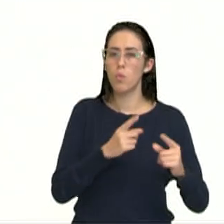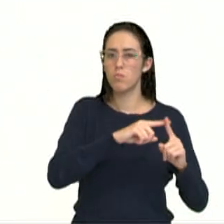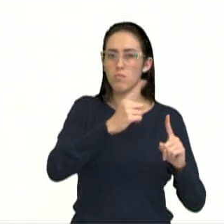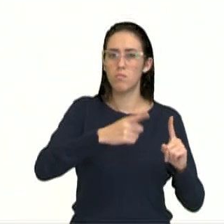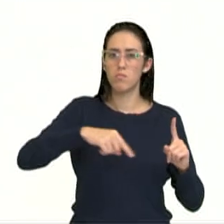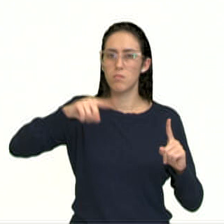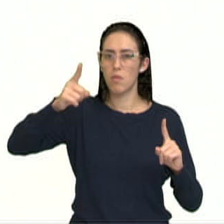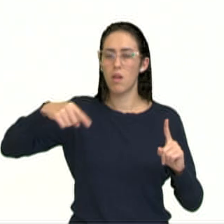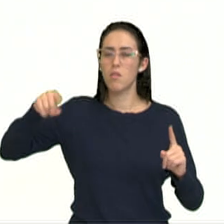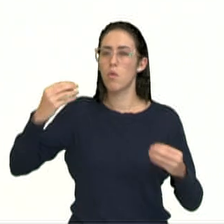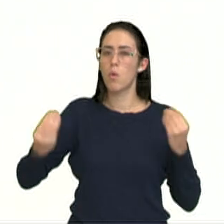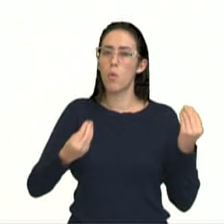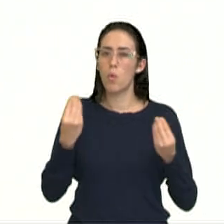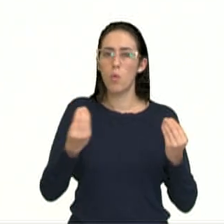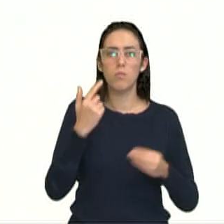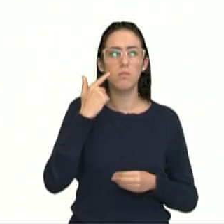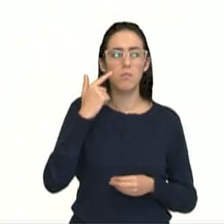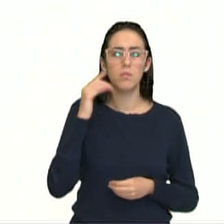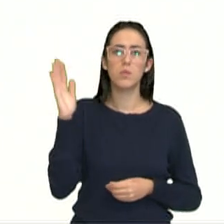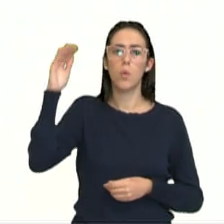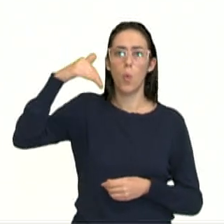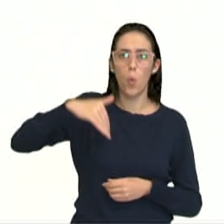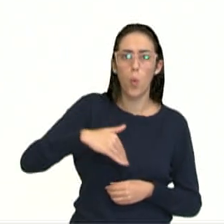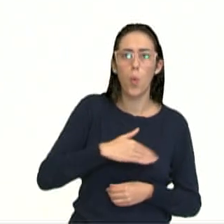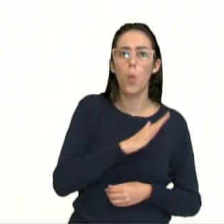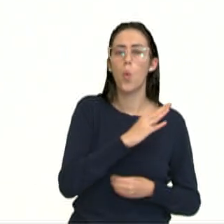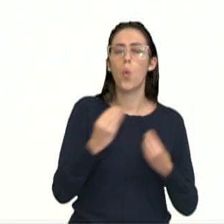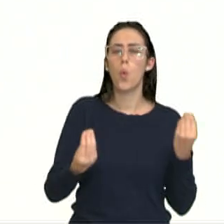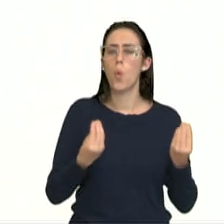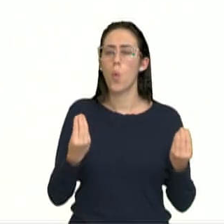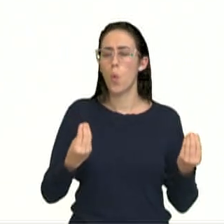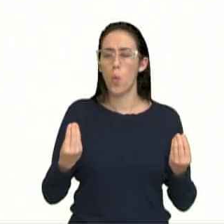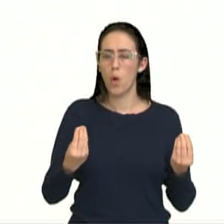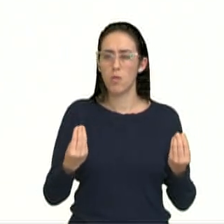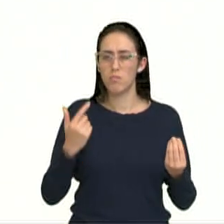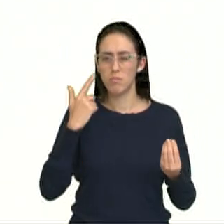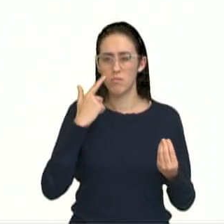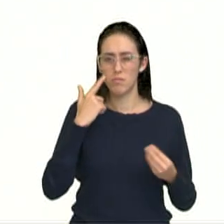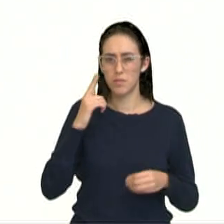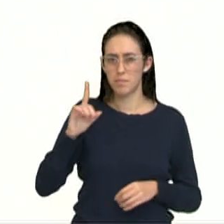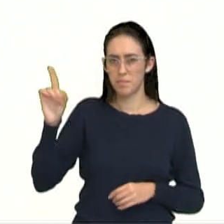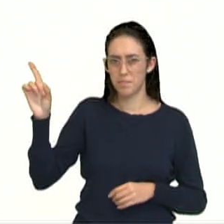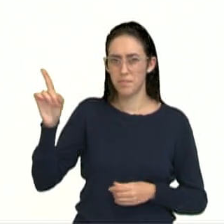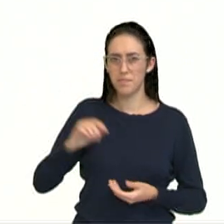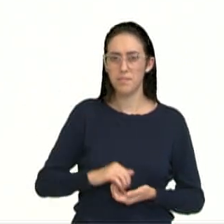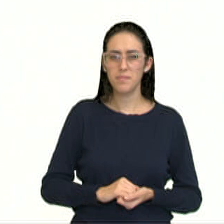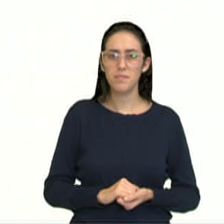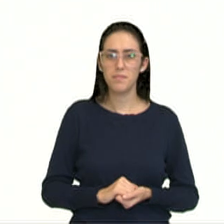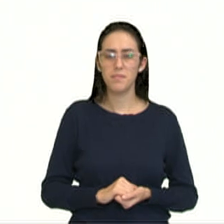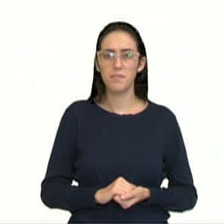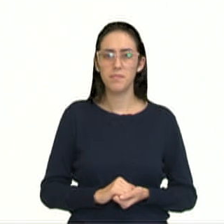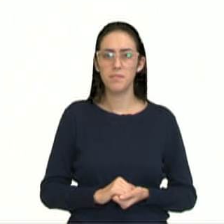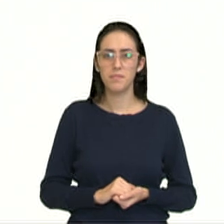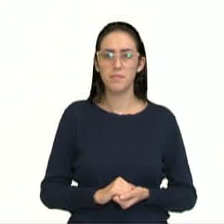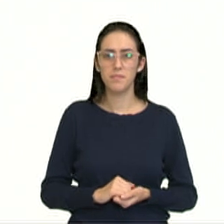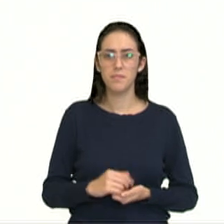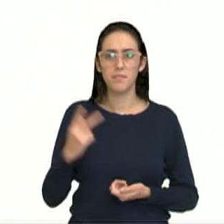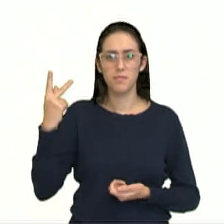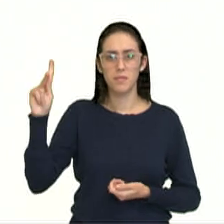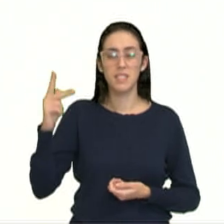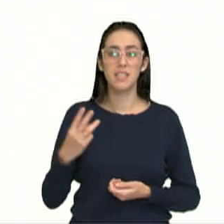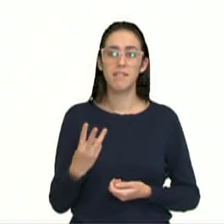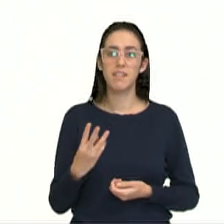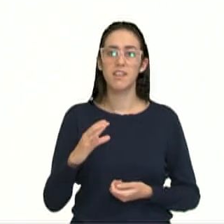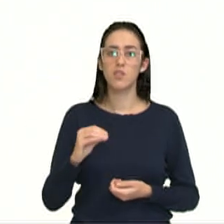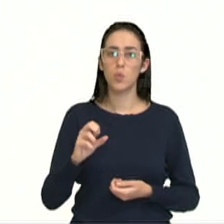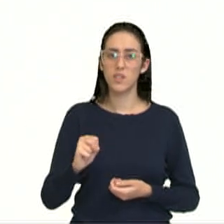se comportar, como é que essa onda vai estar desenhada aqui dentro dessa função 3 cosseno